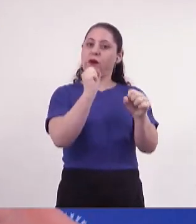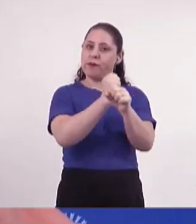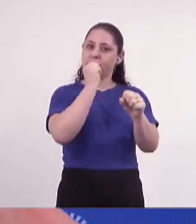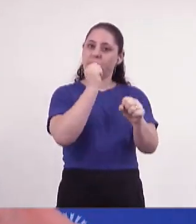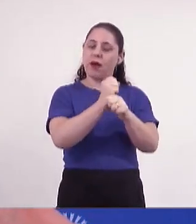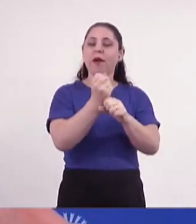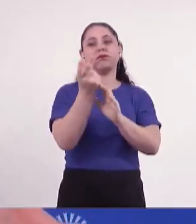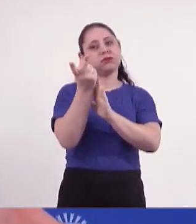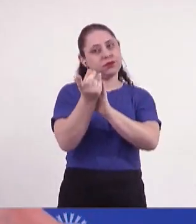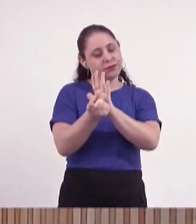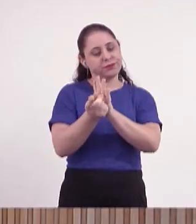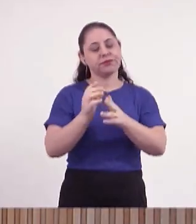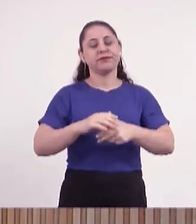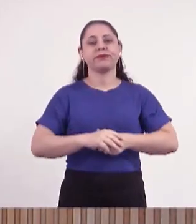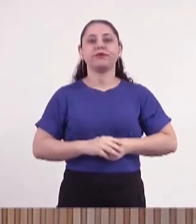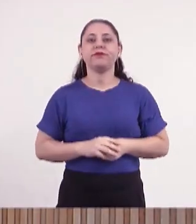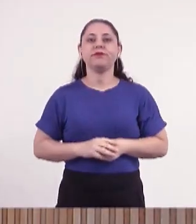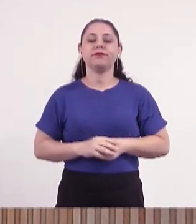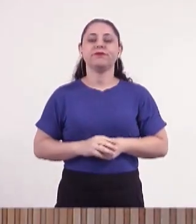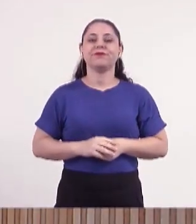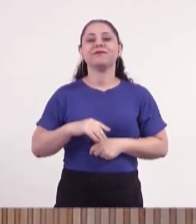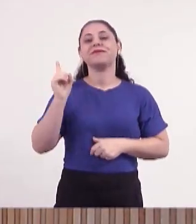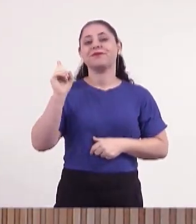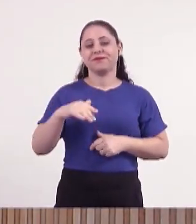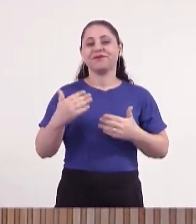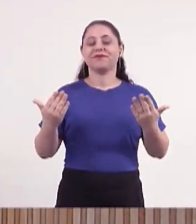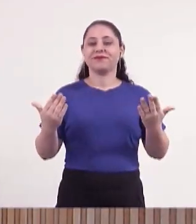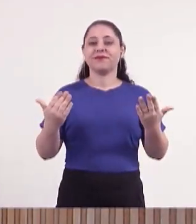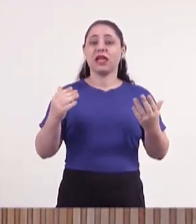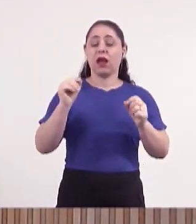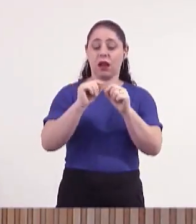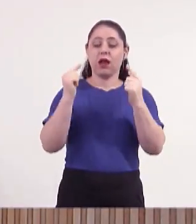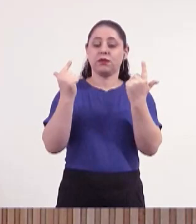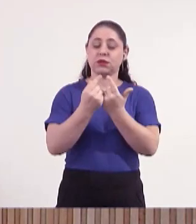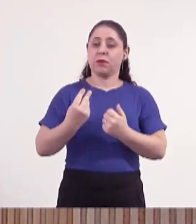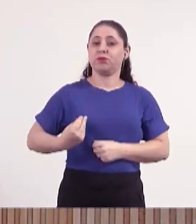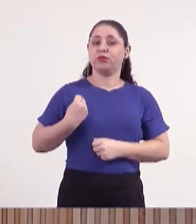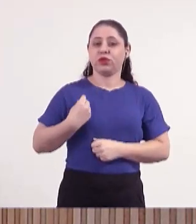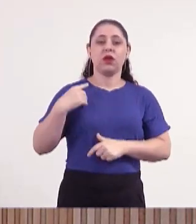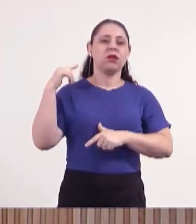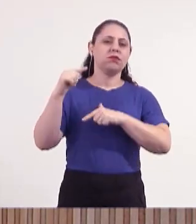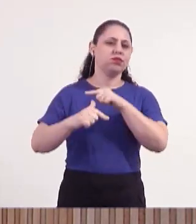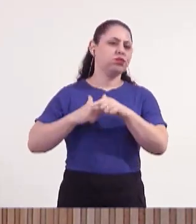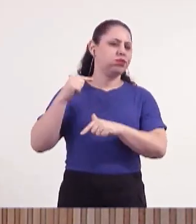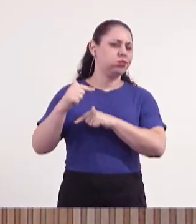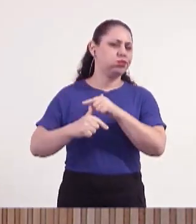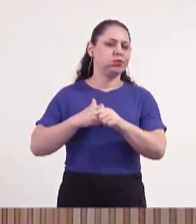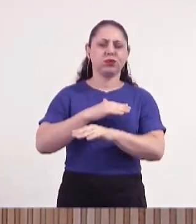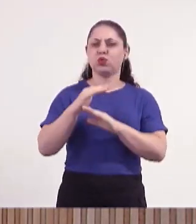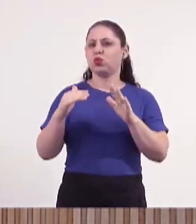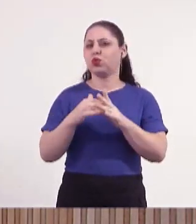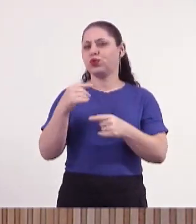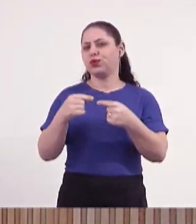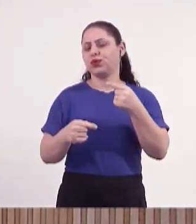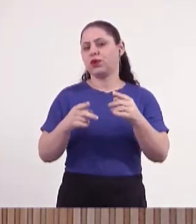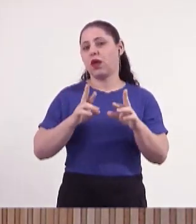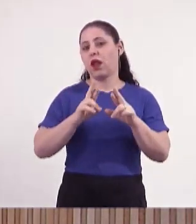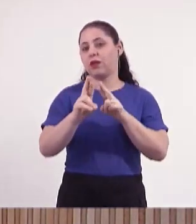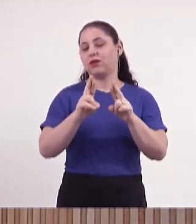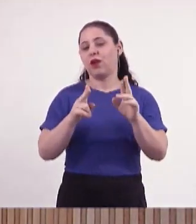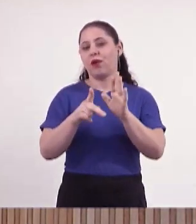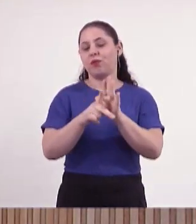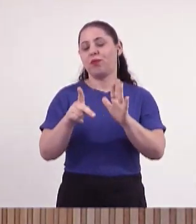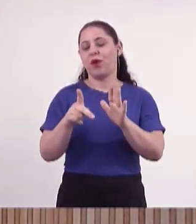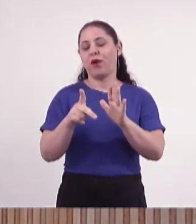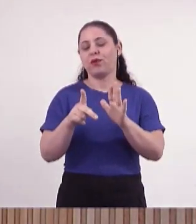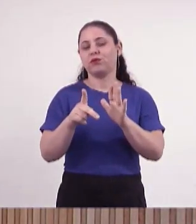obra, mais financeiro. Pois é, né? Então a Lemes vai estar presente em todo esse trabalho, todas essas discussões com relação